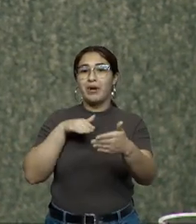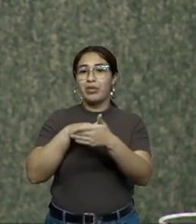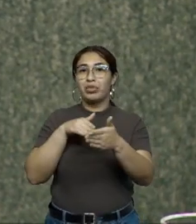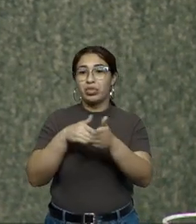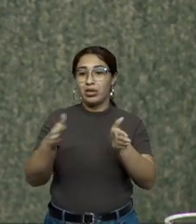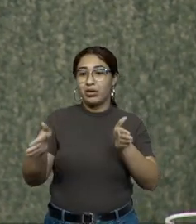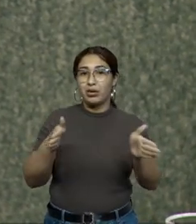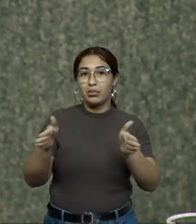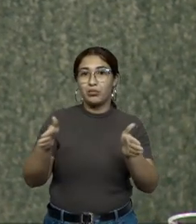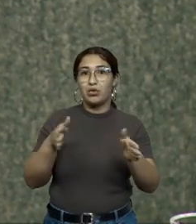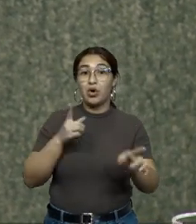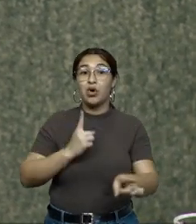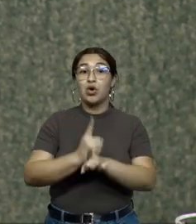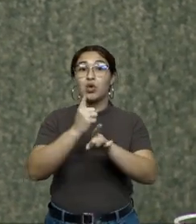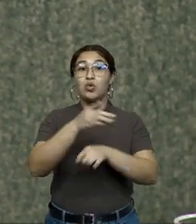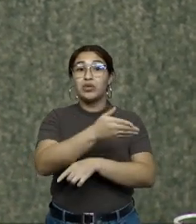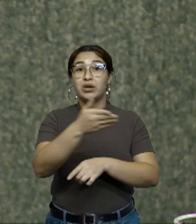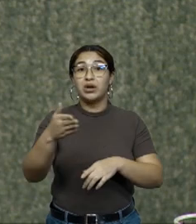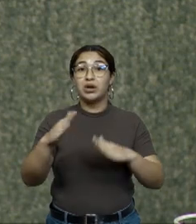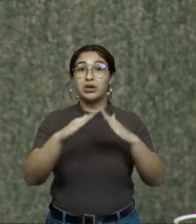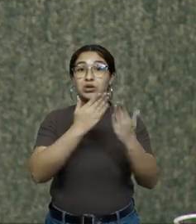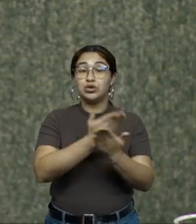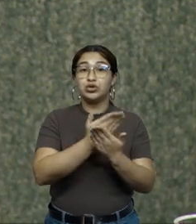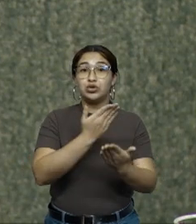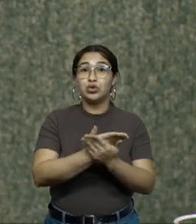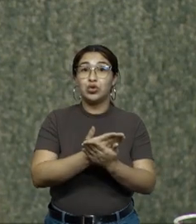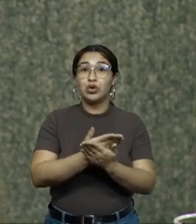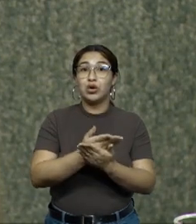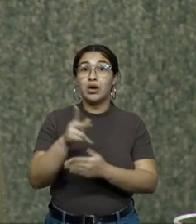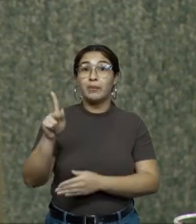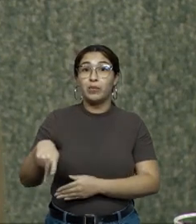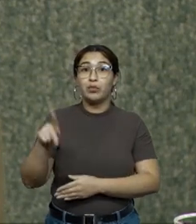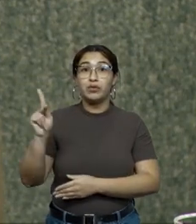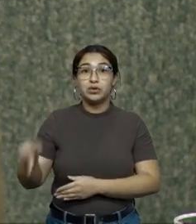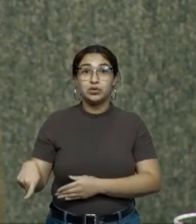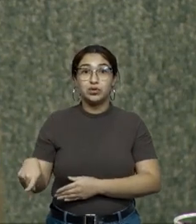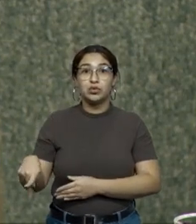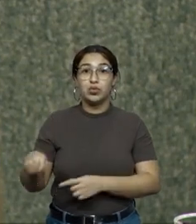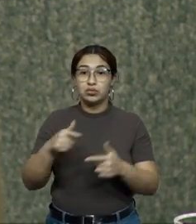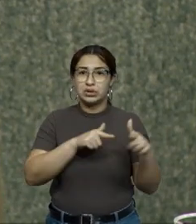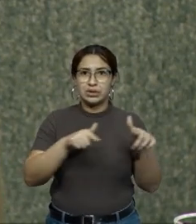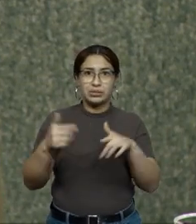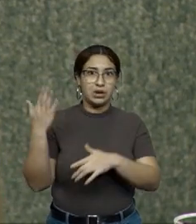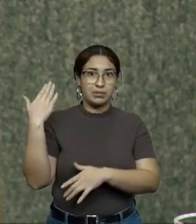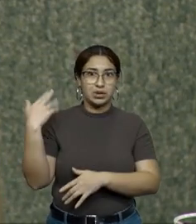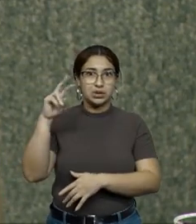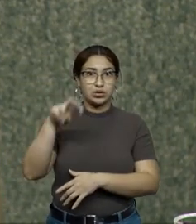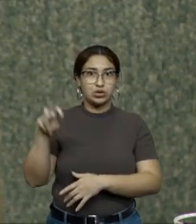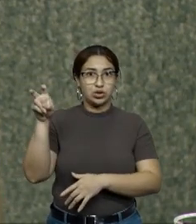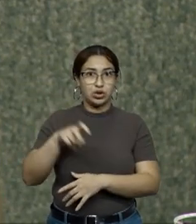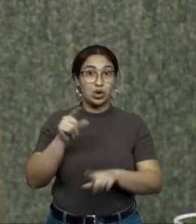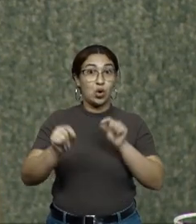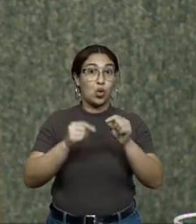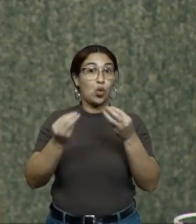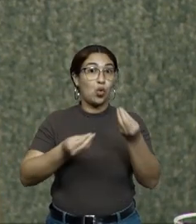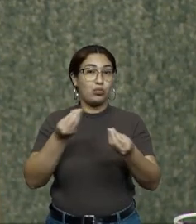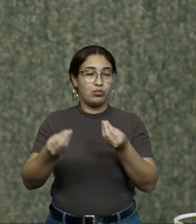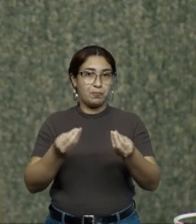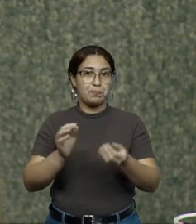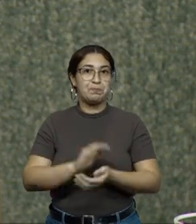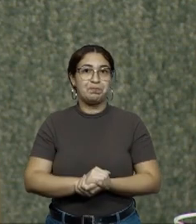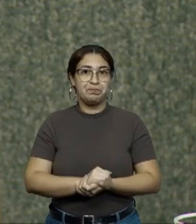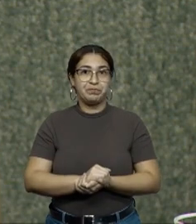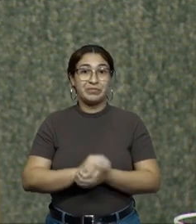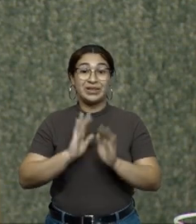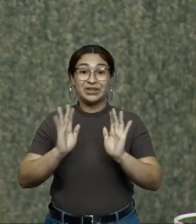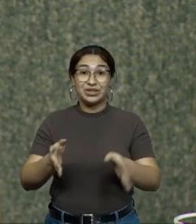de eu encontrar o autor bottega nas escolas professores como encontrei a semana passada numa escola em Xanxerê que me disse o seguinte Deputado